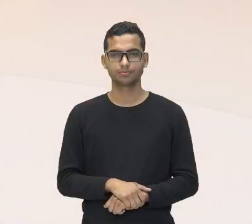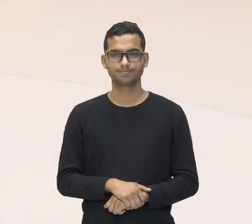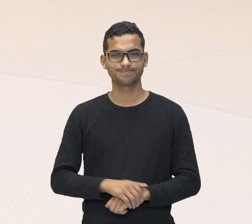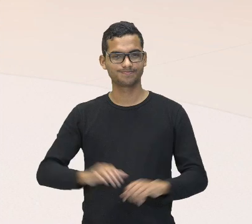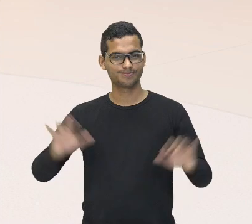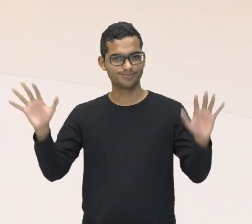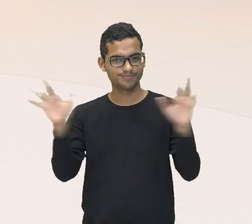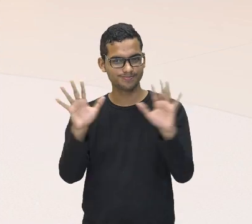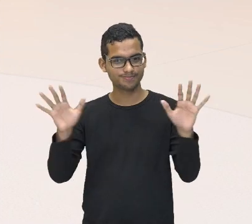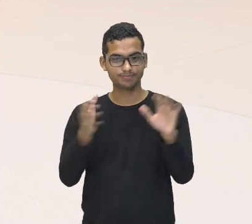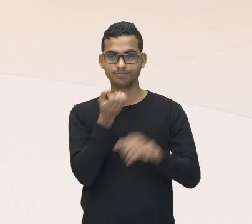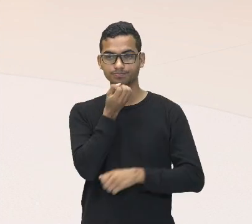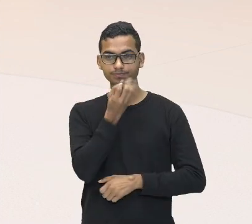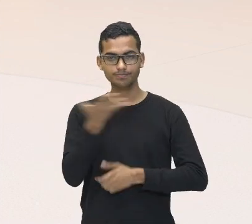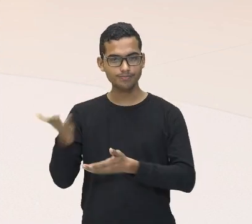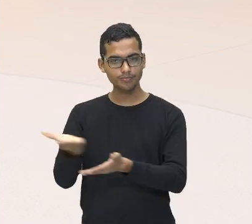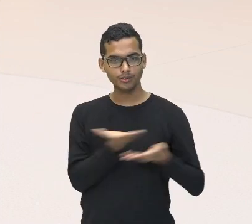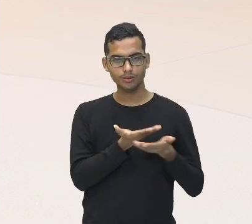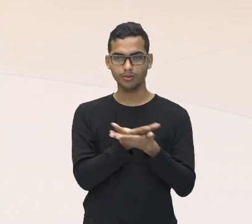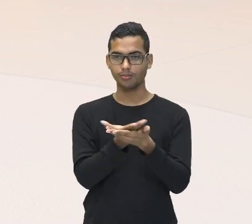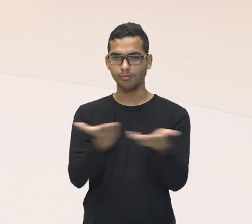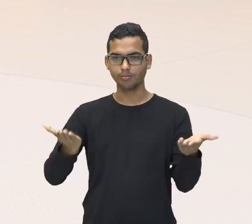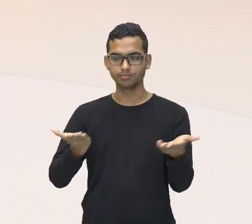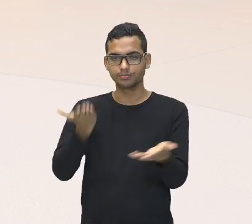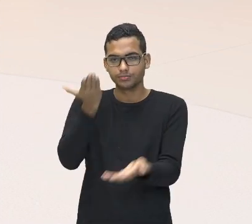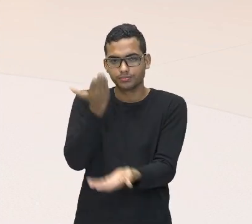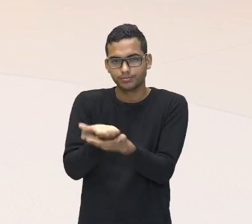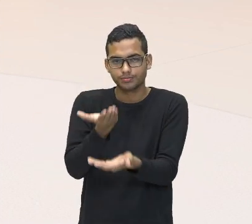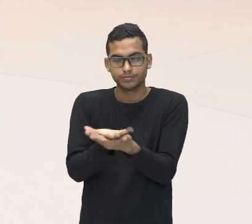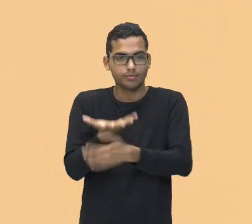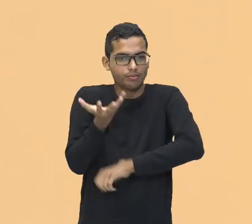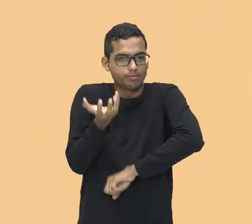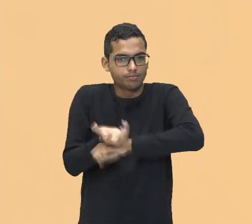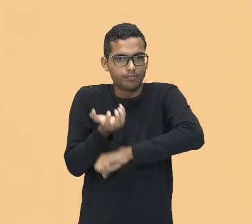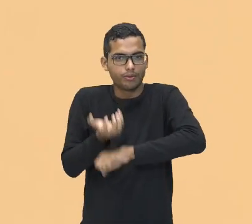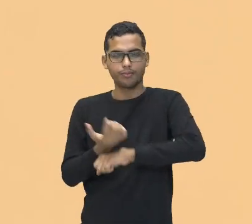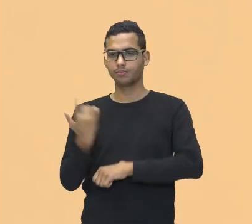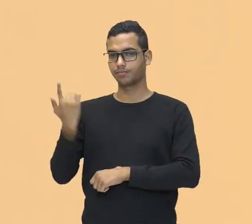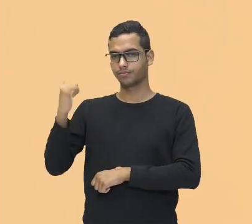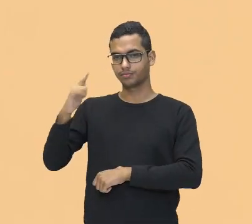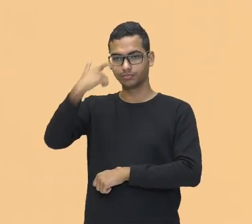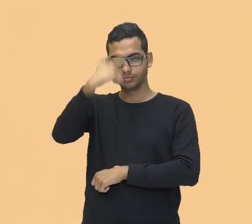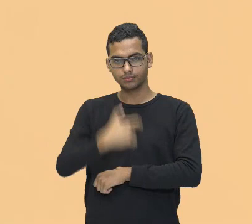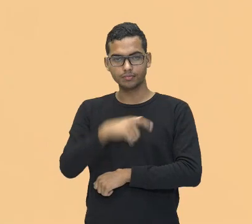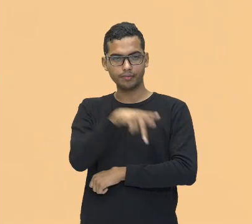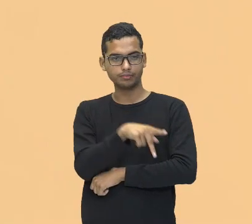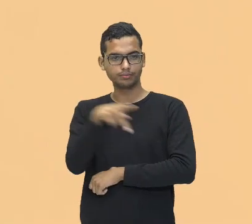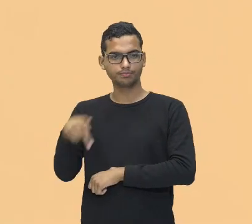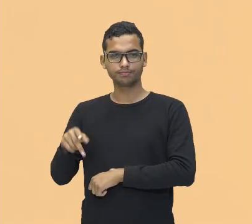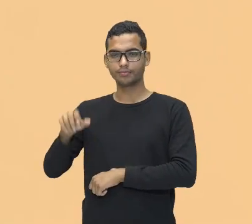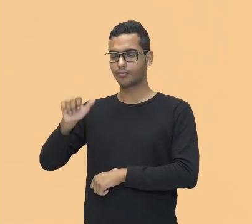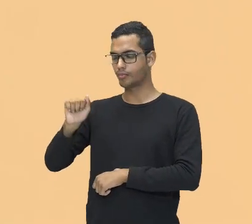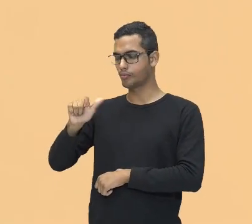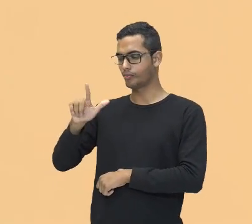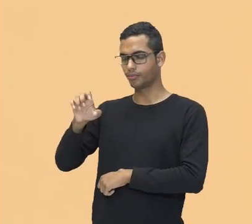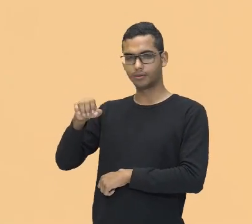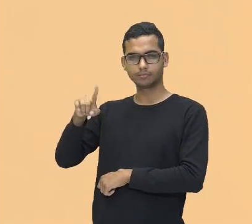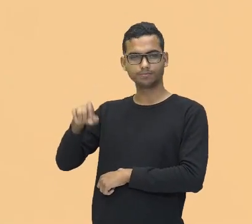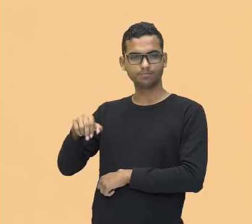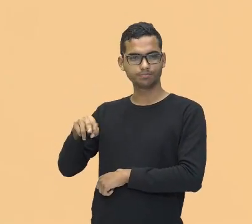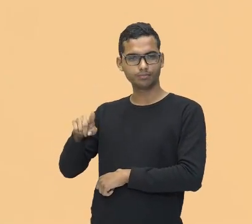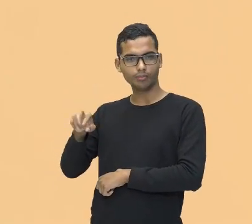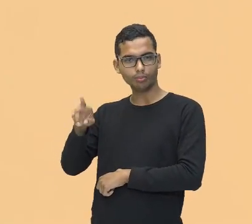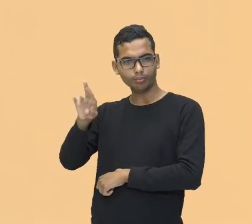E é isso aí, gente. Sejam bem-vindos aí a mais uma aula de geografia. Eu sou o professor Alexandre Donato e nós vamos